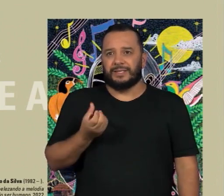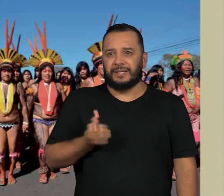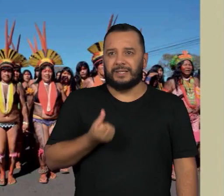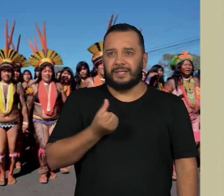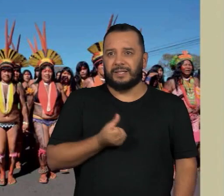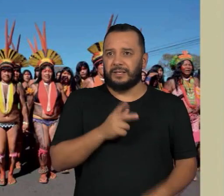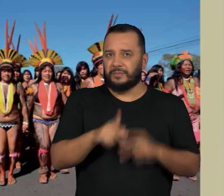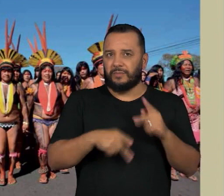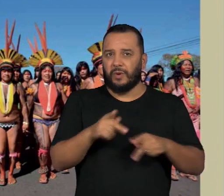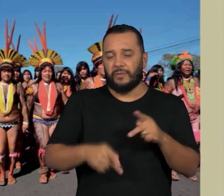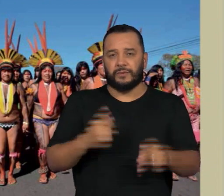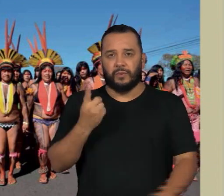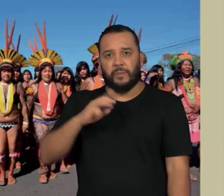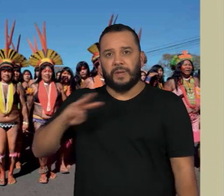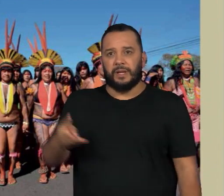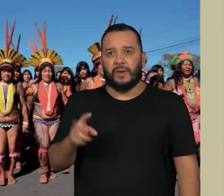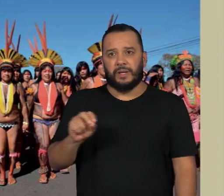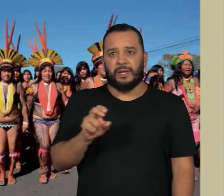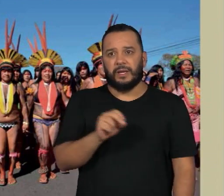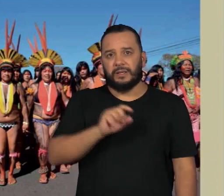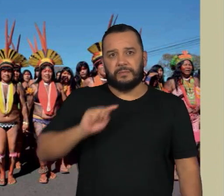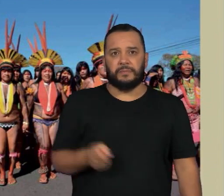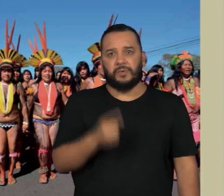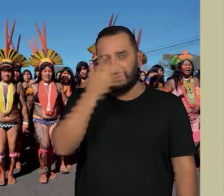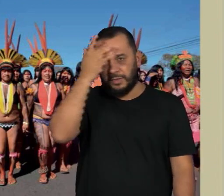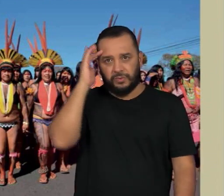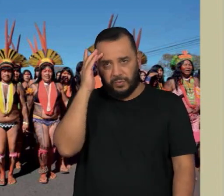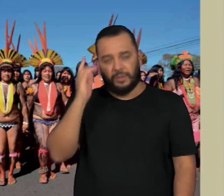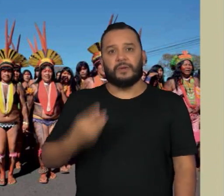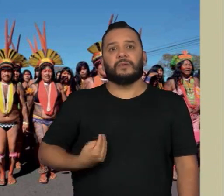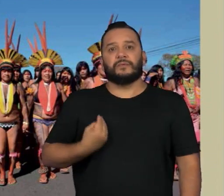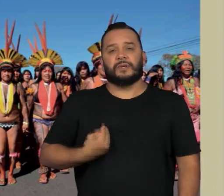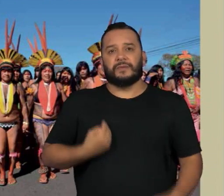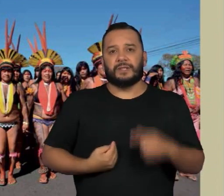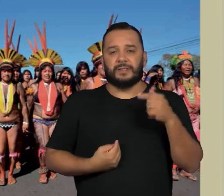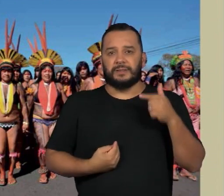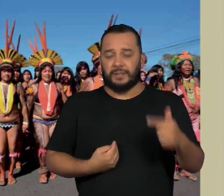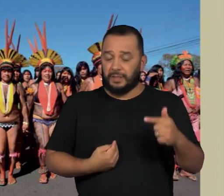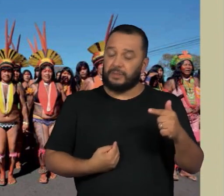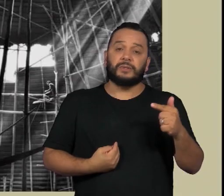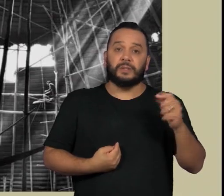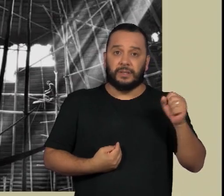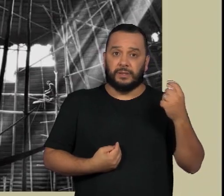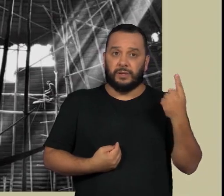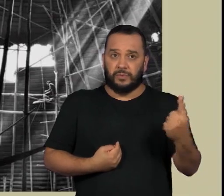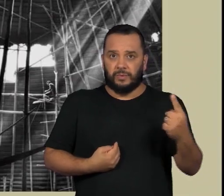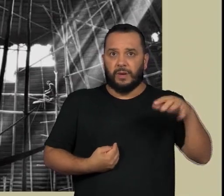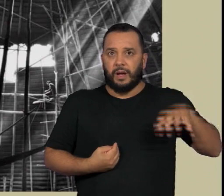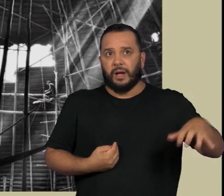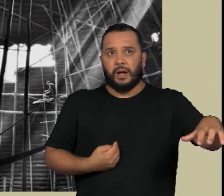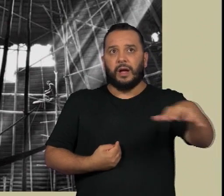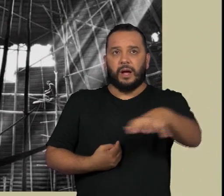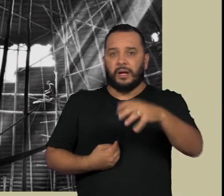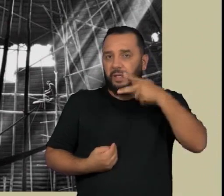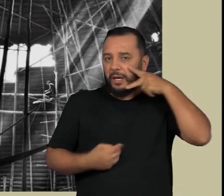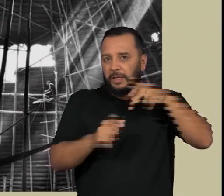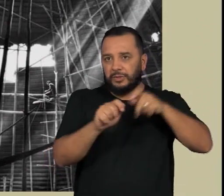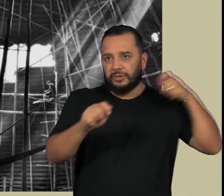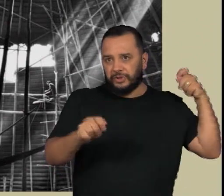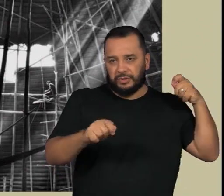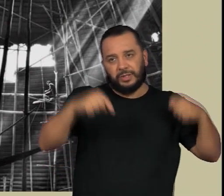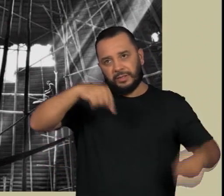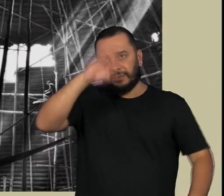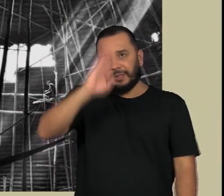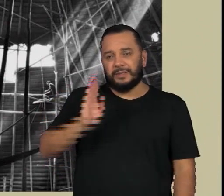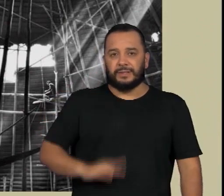de 1,5 milhão de pessoas que ocupam 731 terras indígenas do território nacional e falam